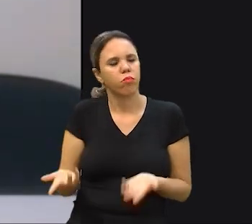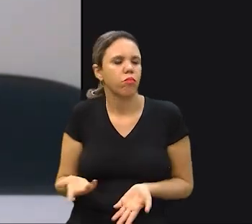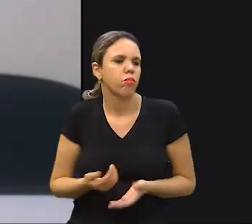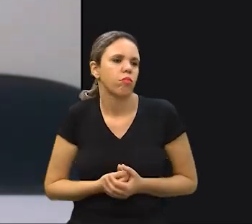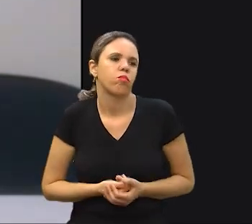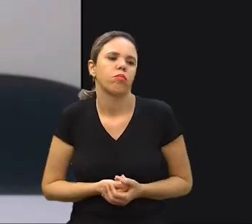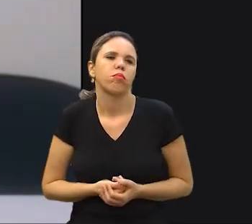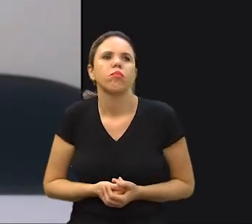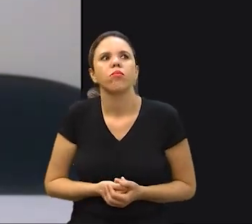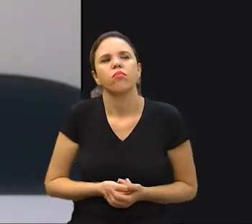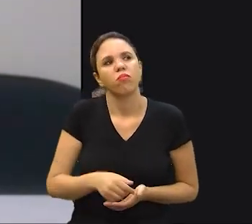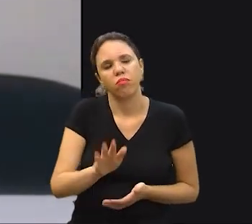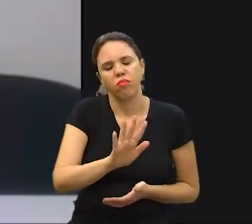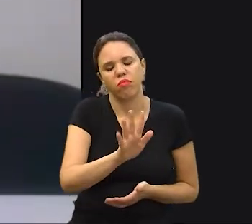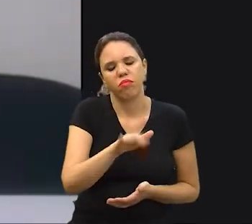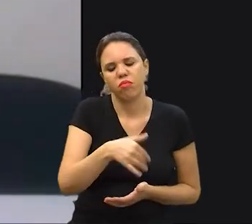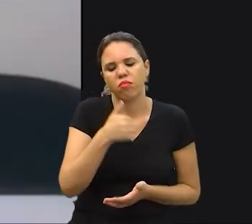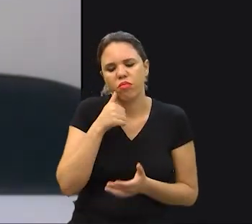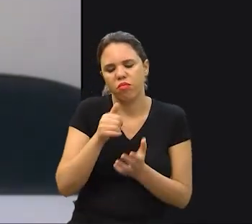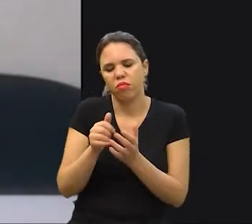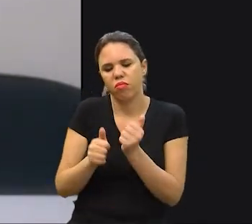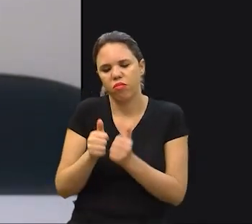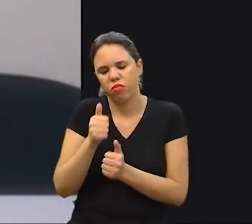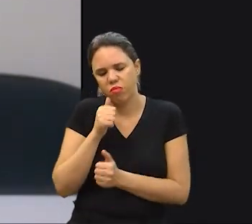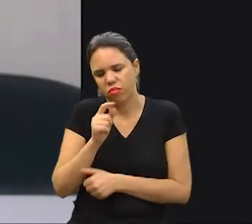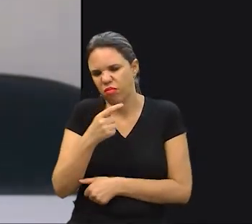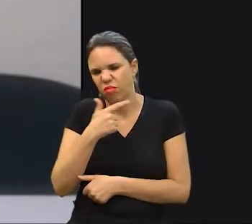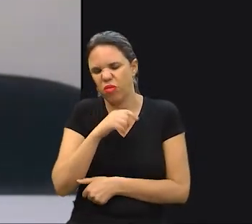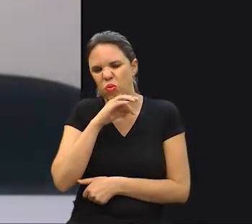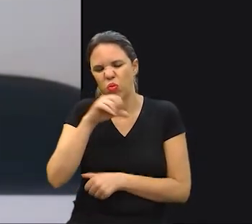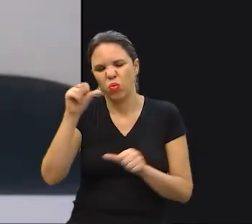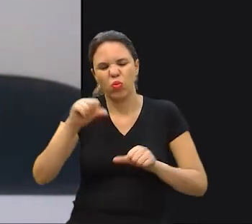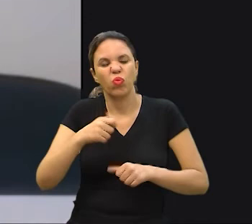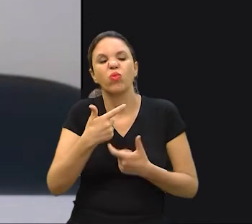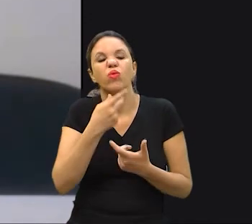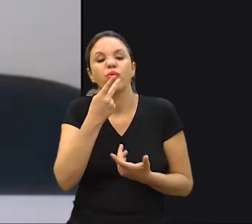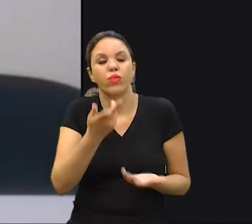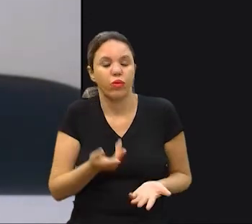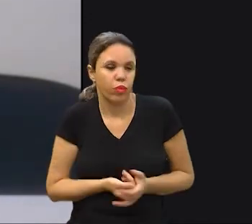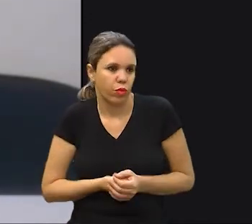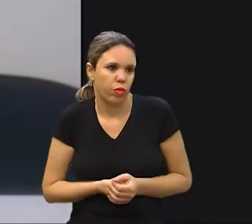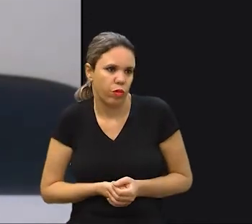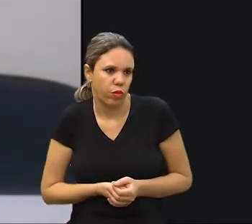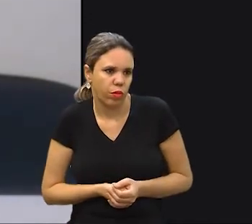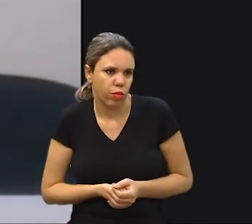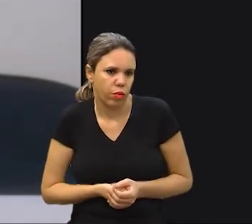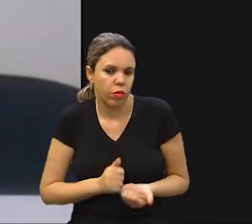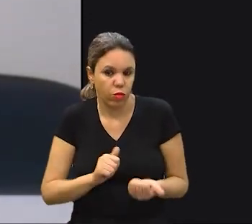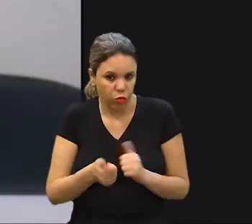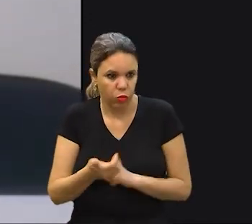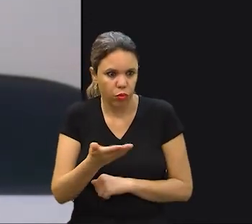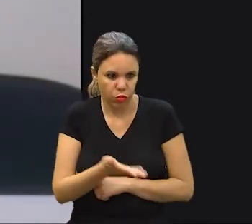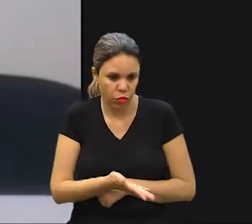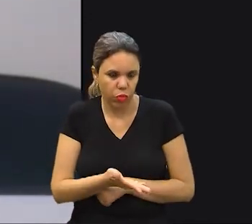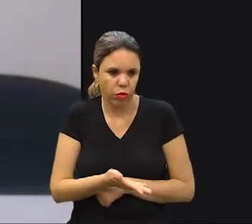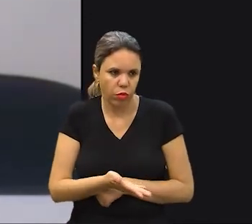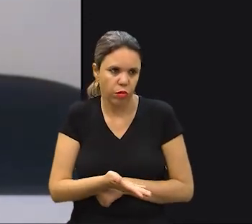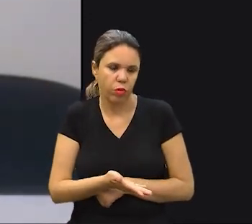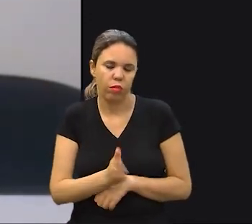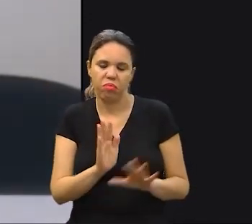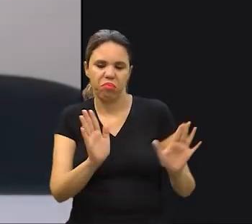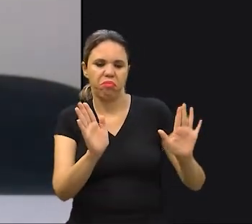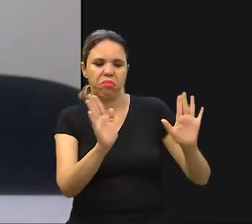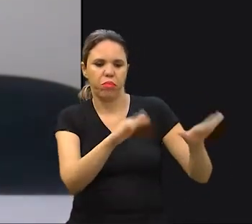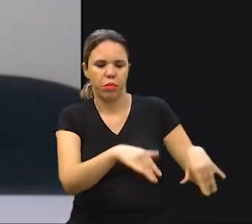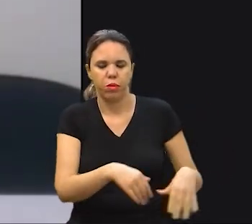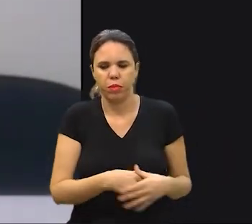quê? Ah, não, jogo feminino não tem graça. Quem disse que não tem graça? Não é um esporte?